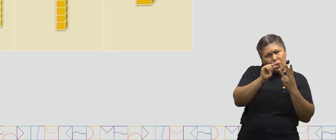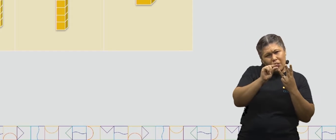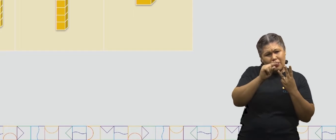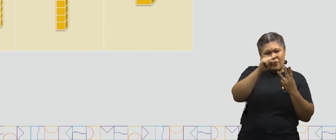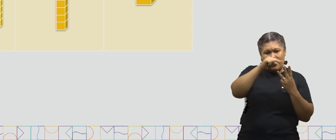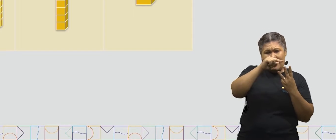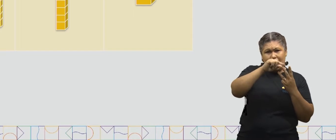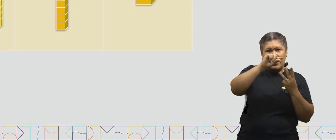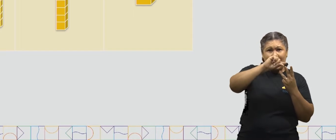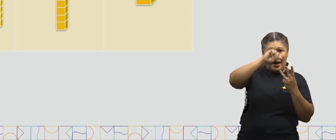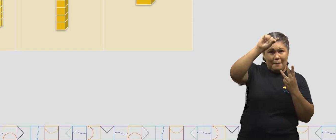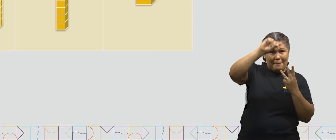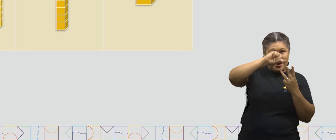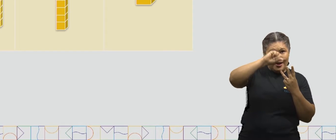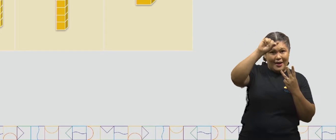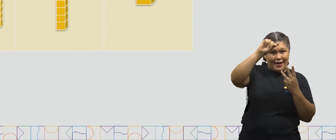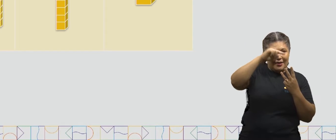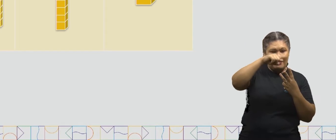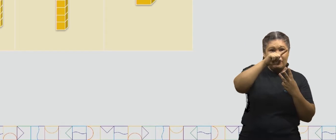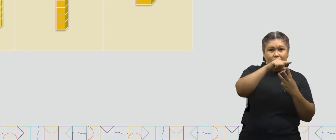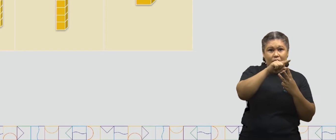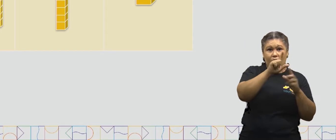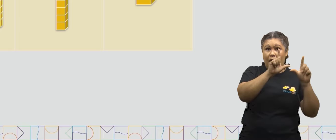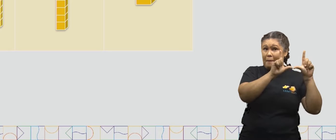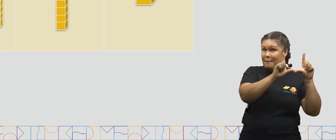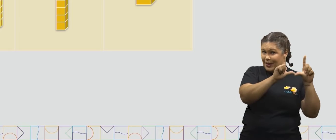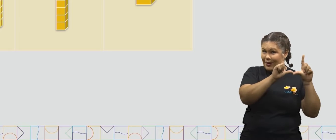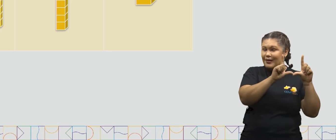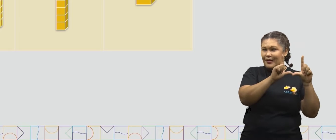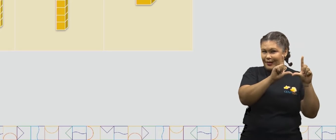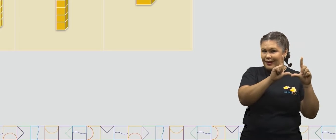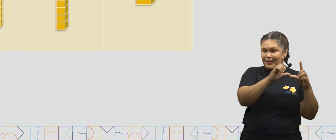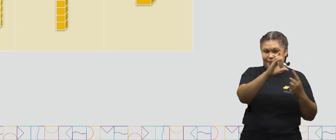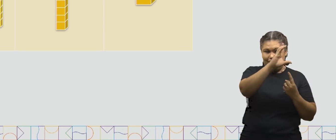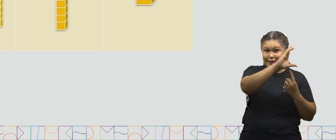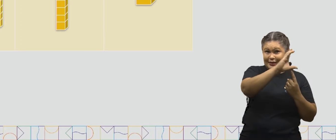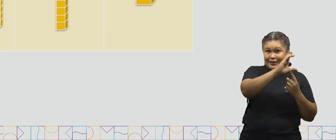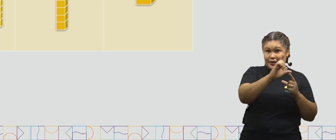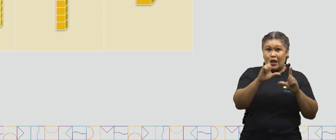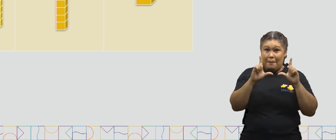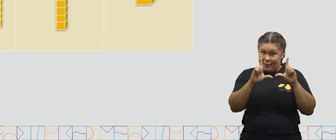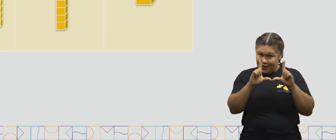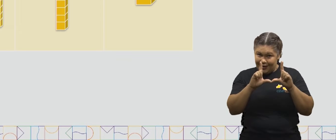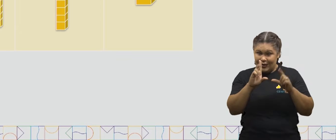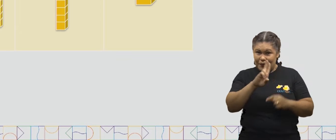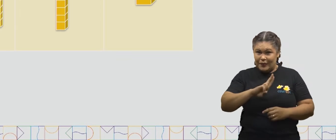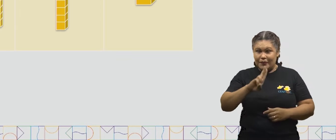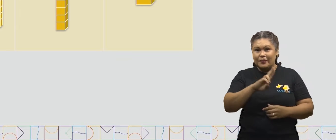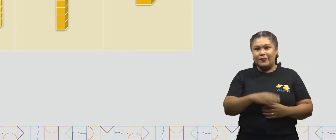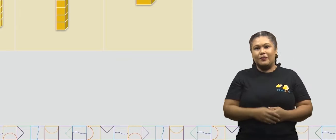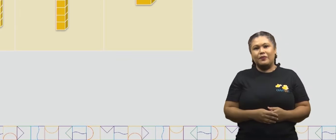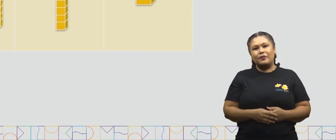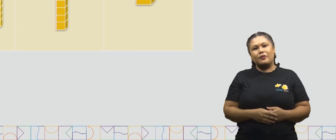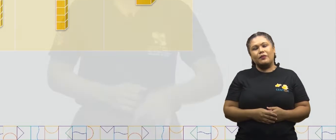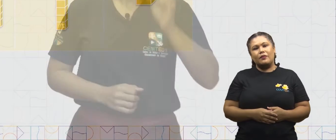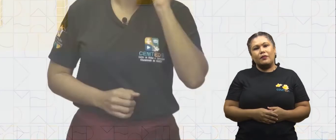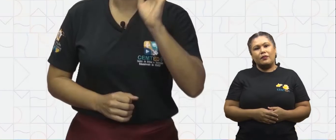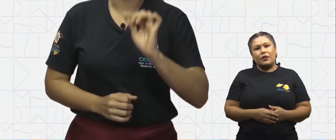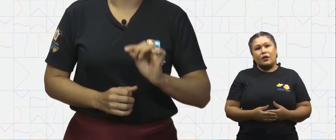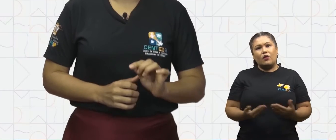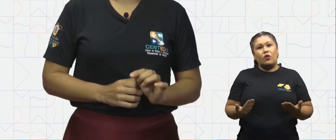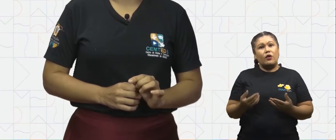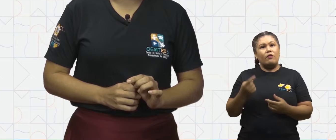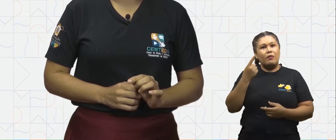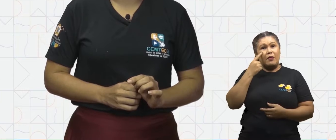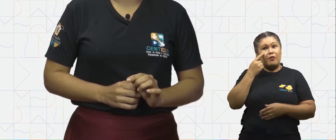dezenas, vamos usar as barras e nas centenas, nós vamos usar as placas.